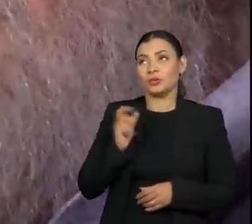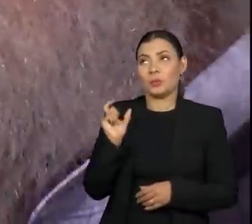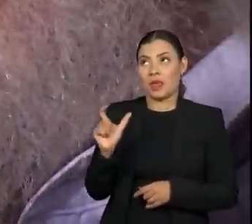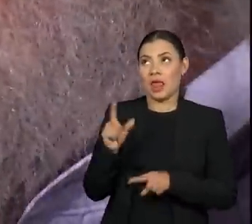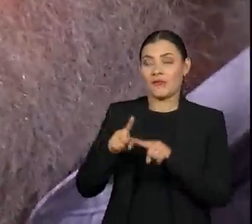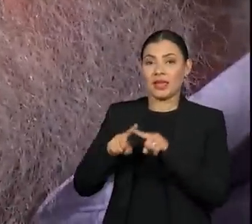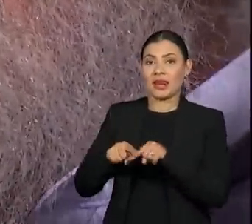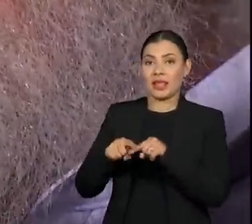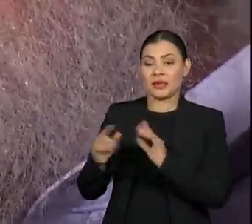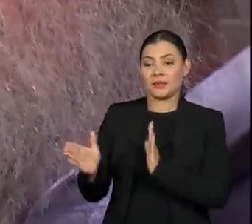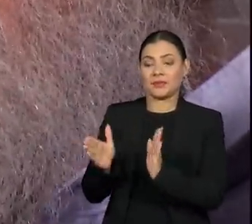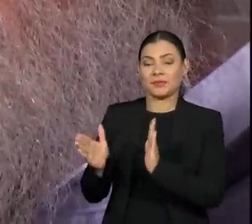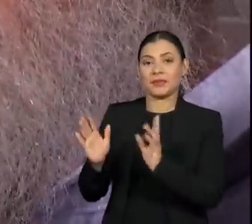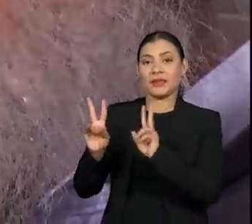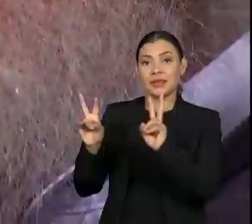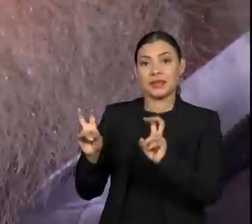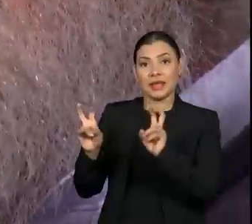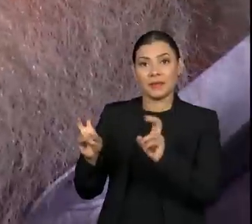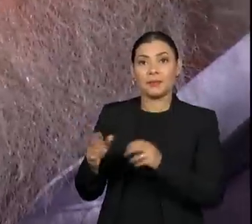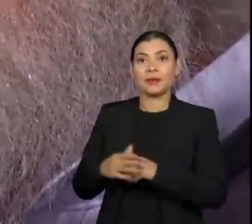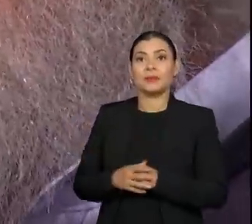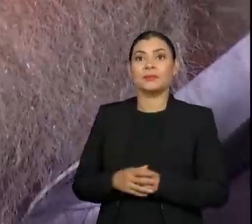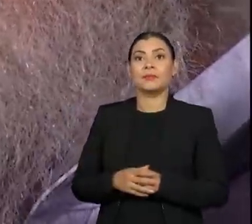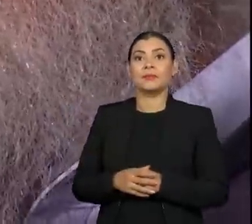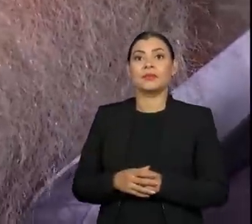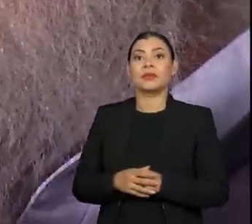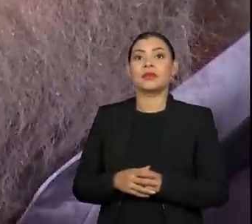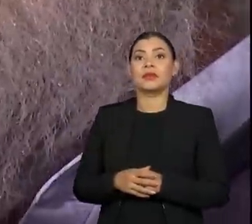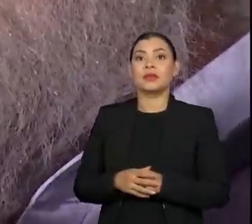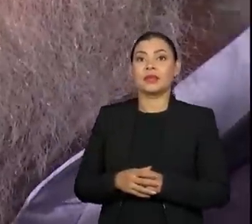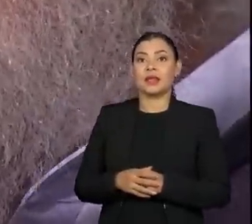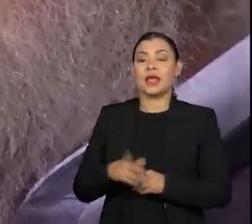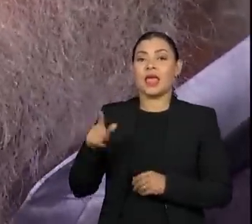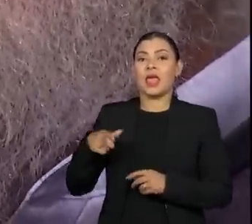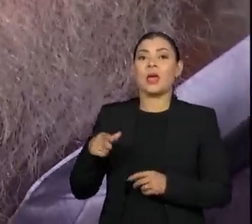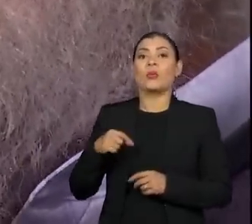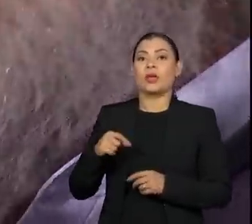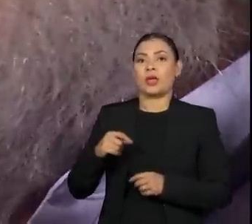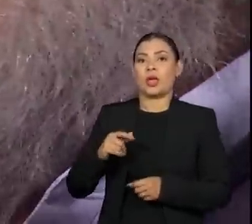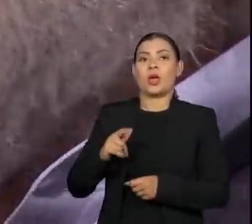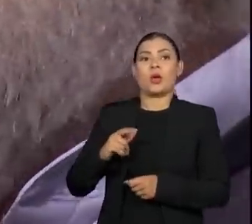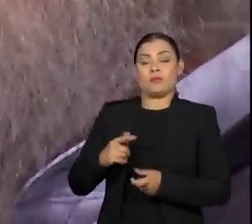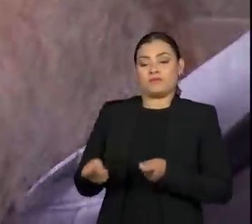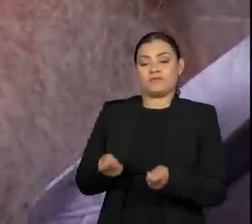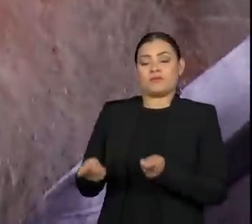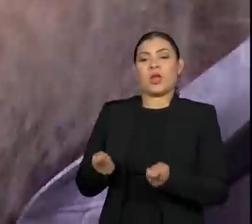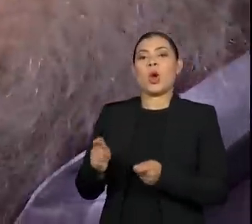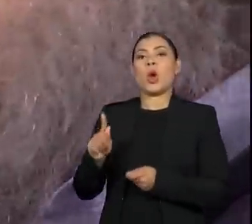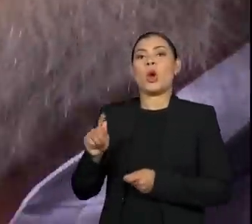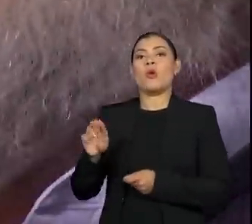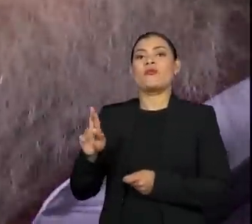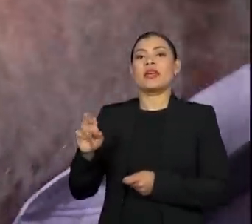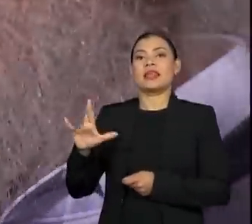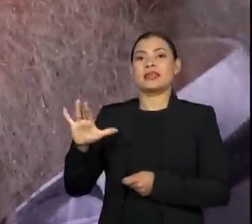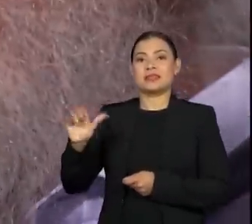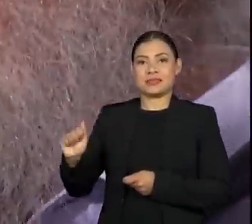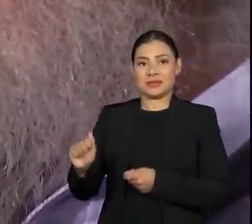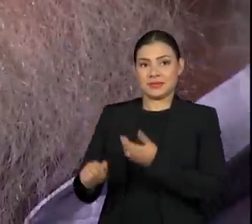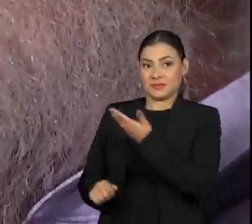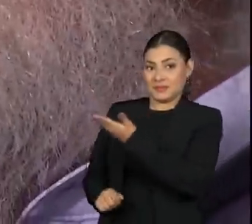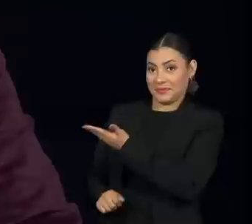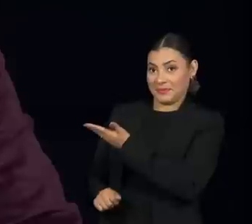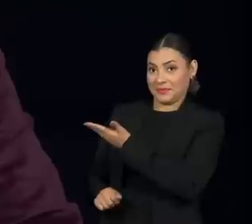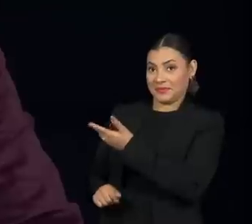nessa nesse tema é governança que é que vernique que portanto cibernética assim fica governança